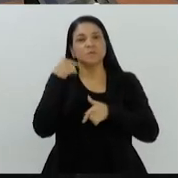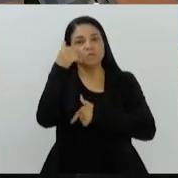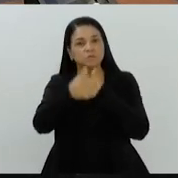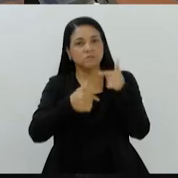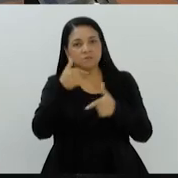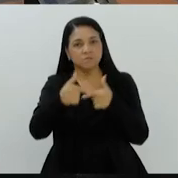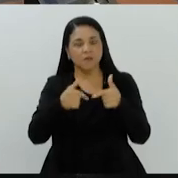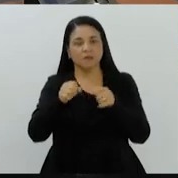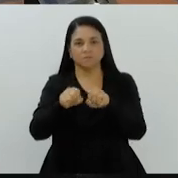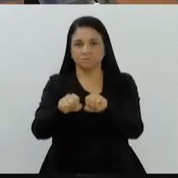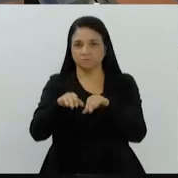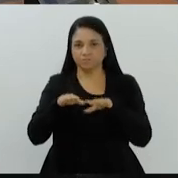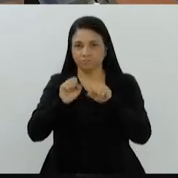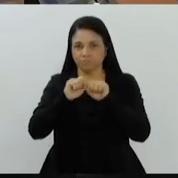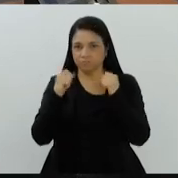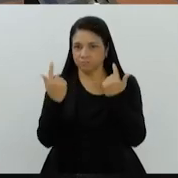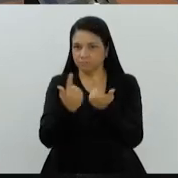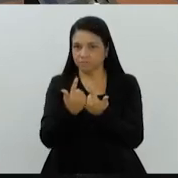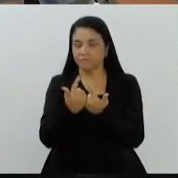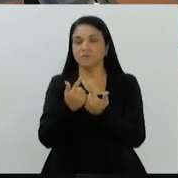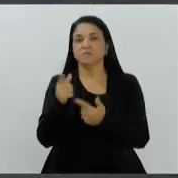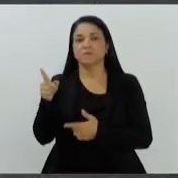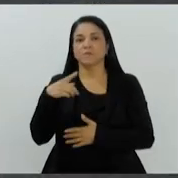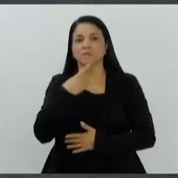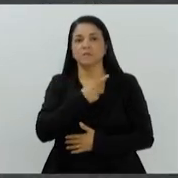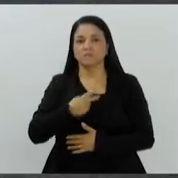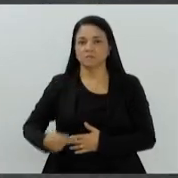da Assembleia, deputada Tia Ju também,